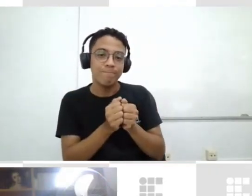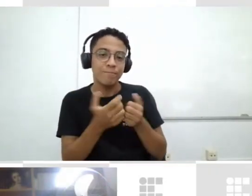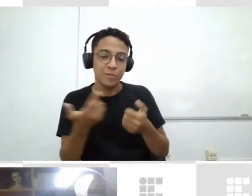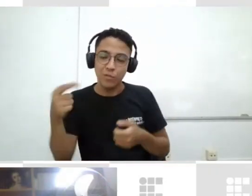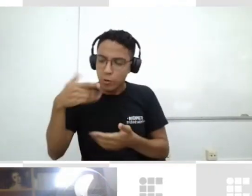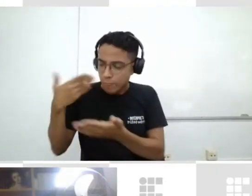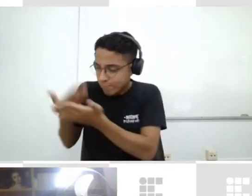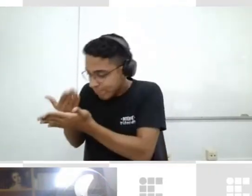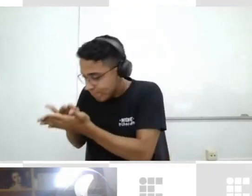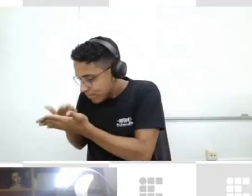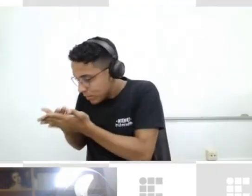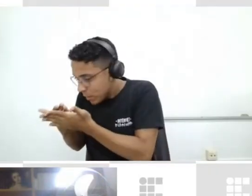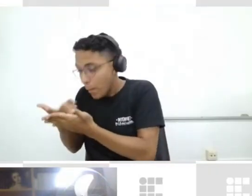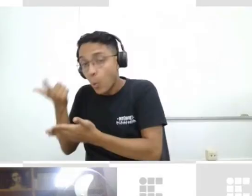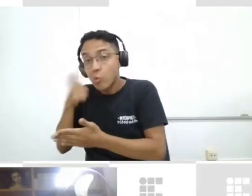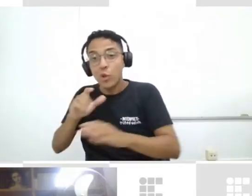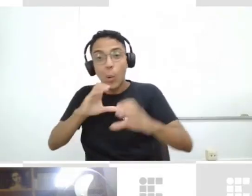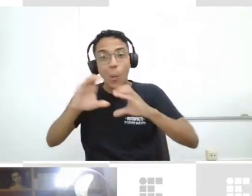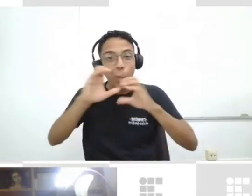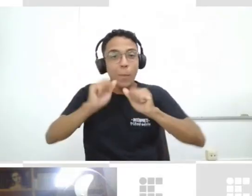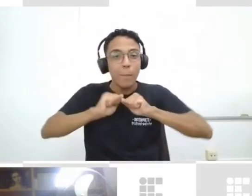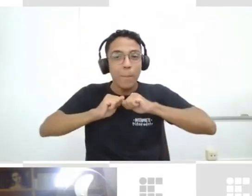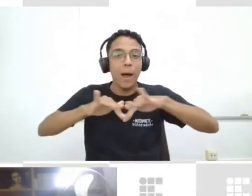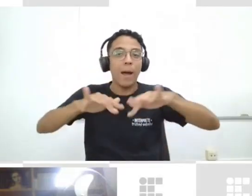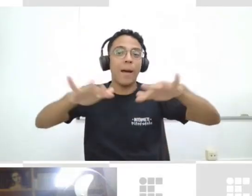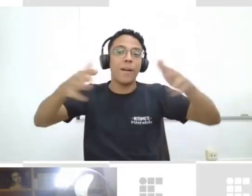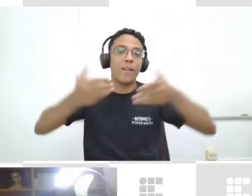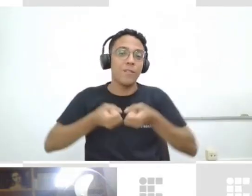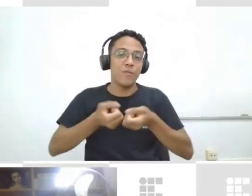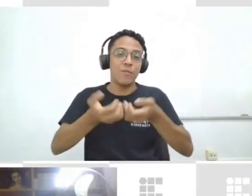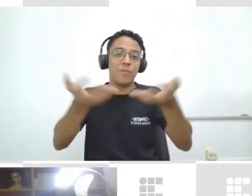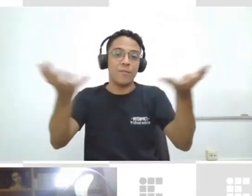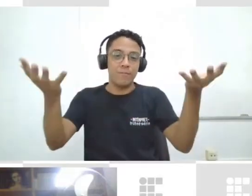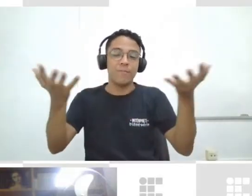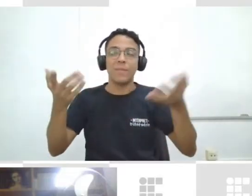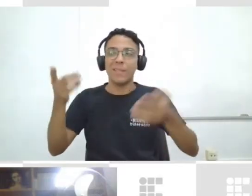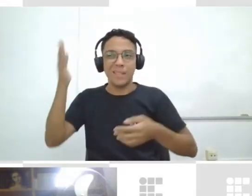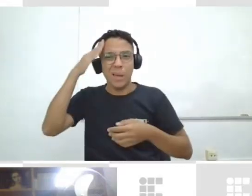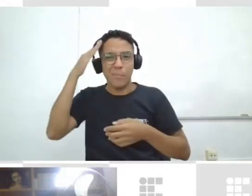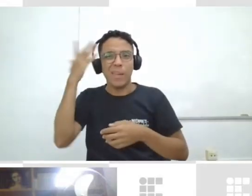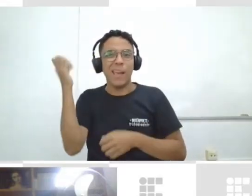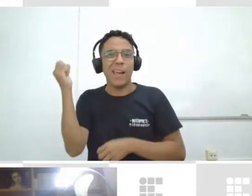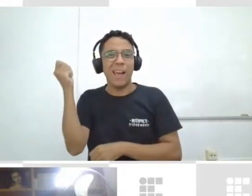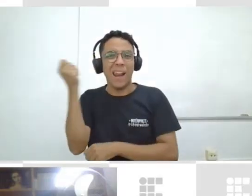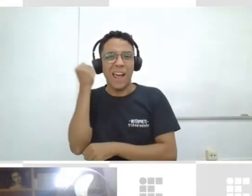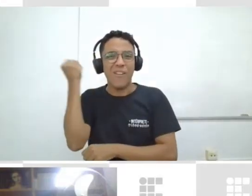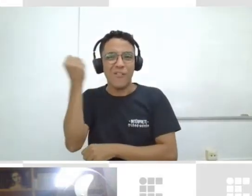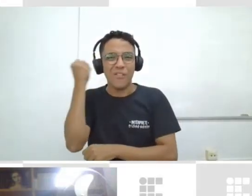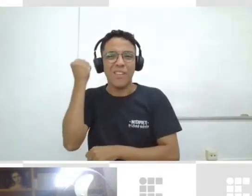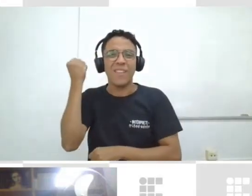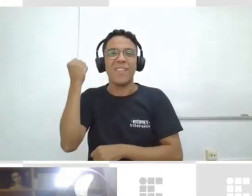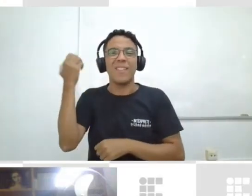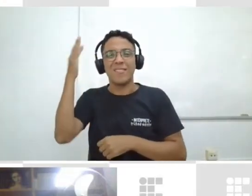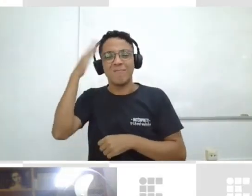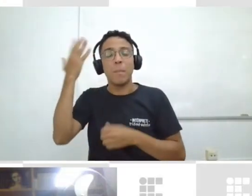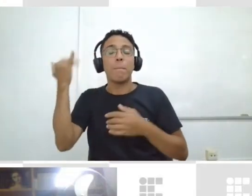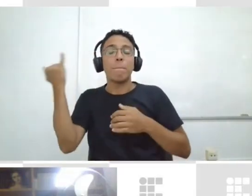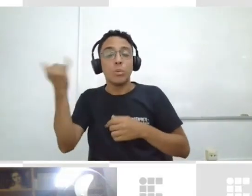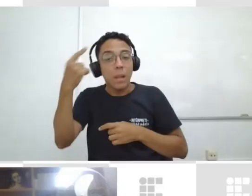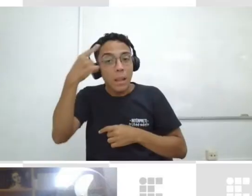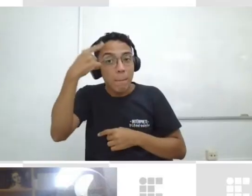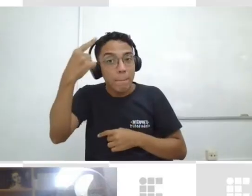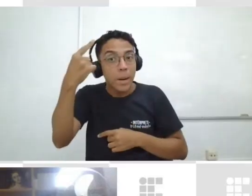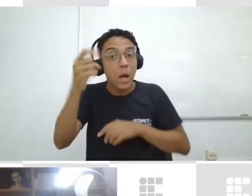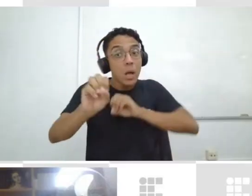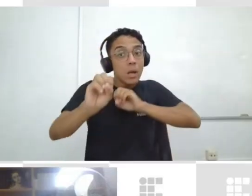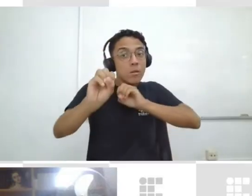estuda, né? Para comunicar essas questões que são gravíssimas, e eu quero frisar a importância da educação,